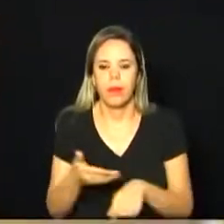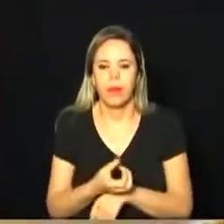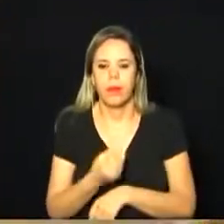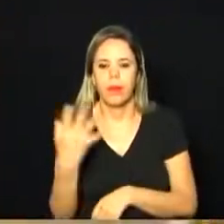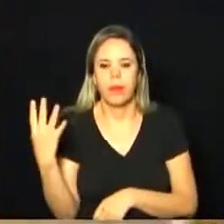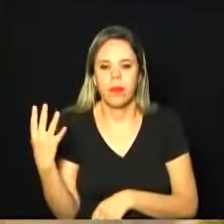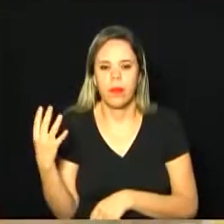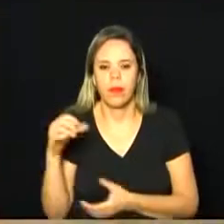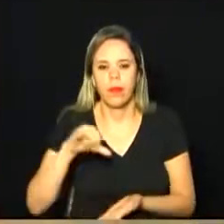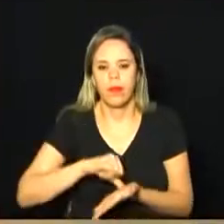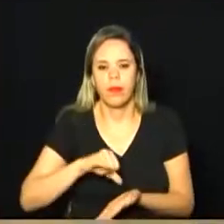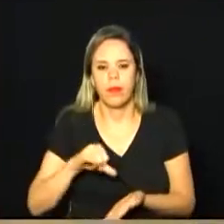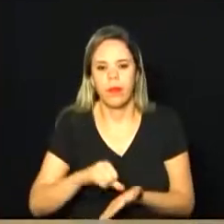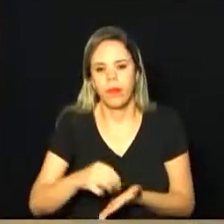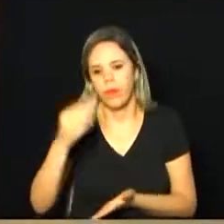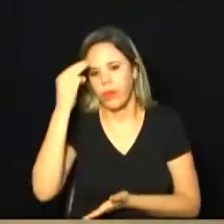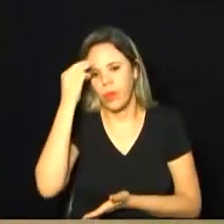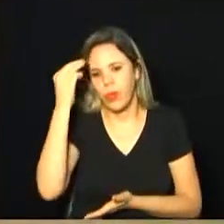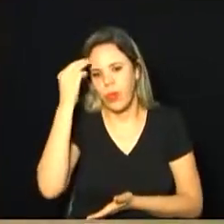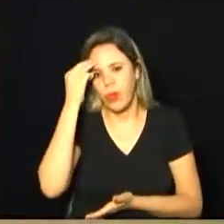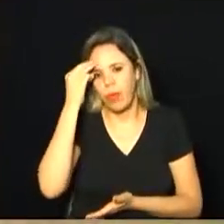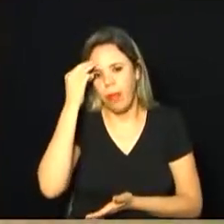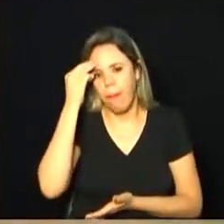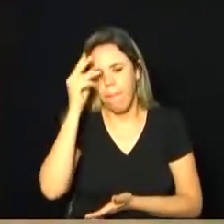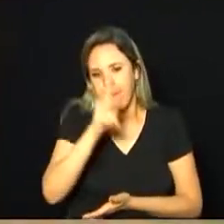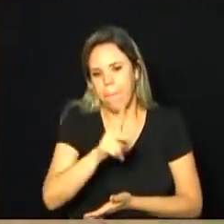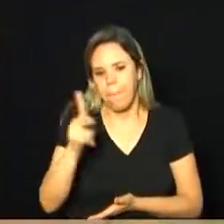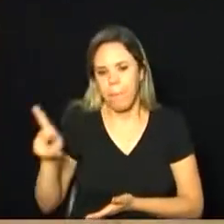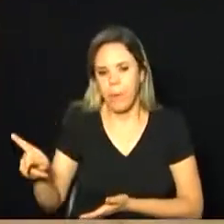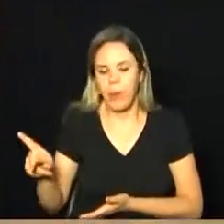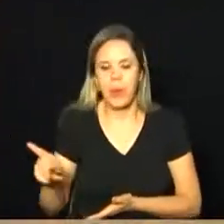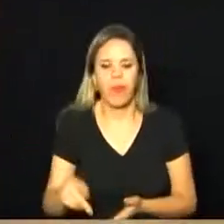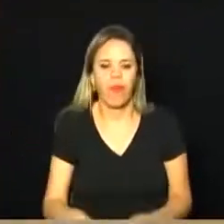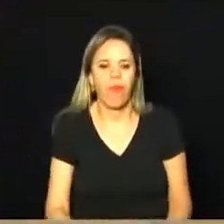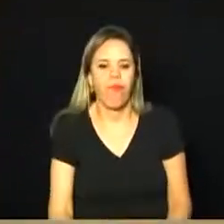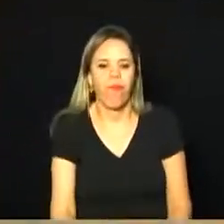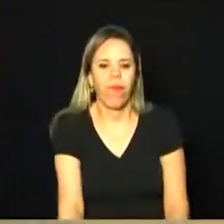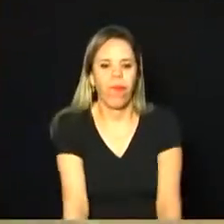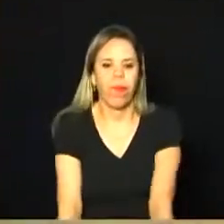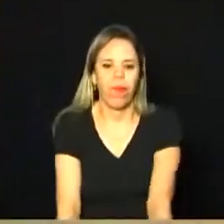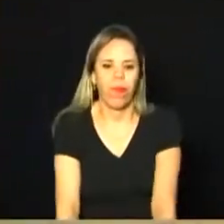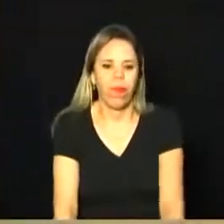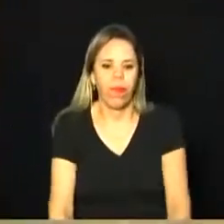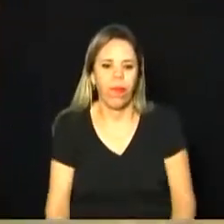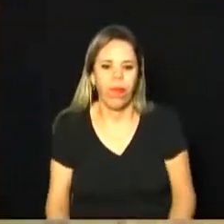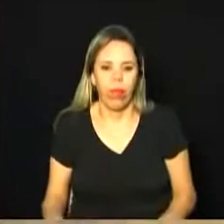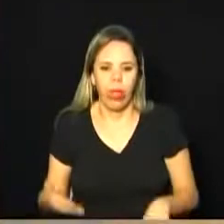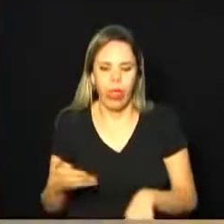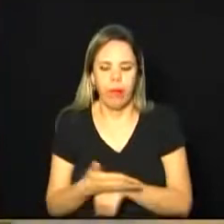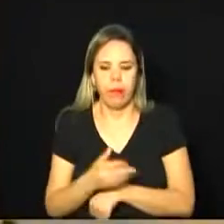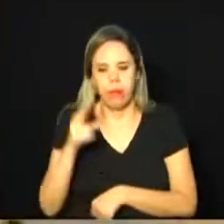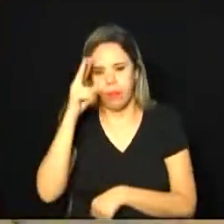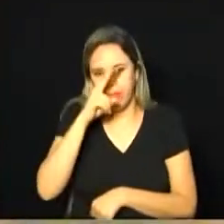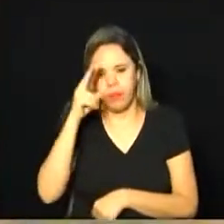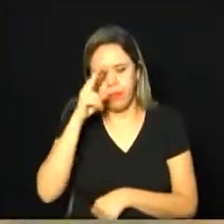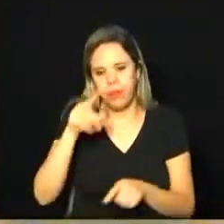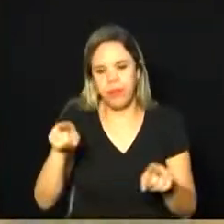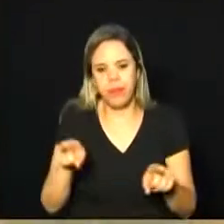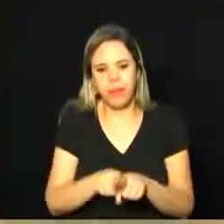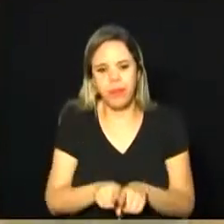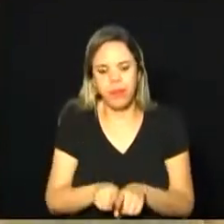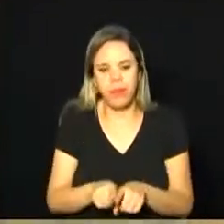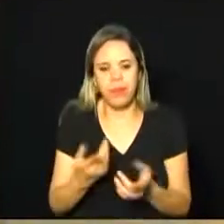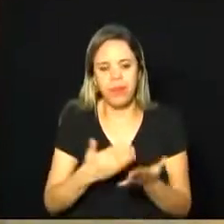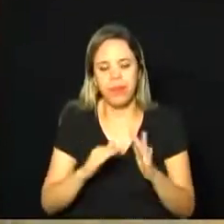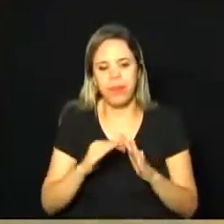de um centro de memórias ao centro de memórias Professor Leide Alves Ferreira que faz parte da história também da